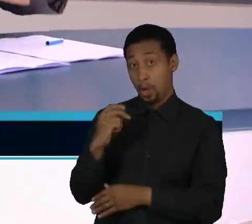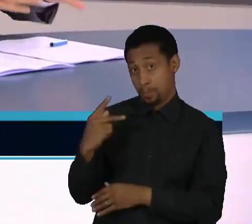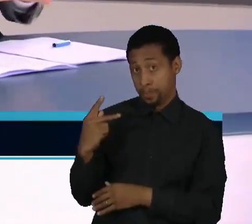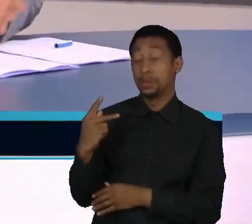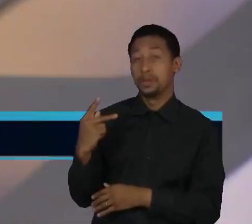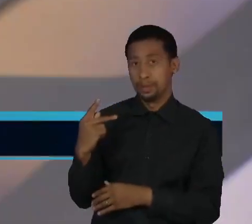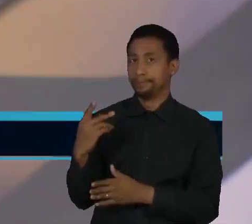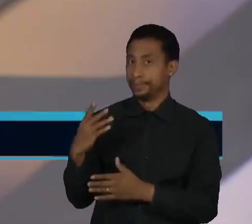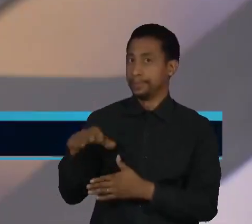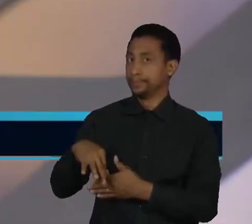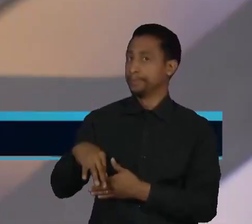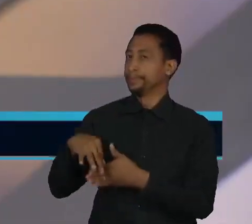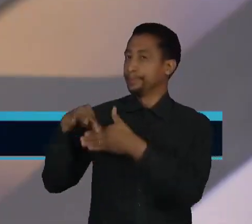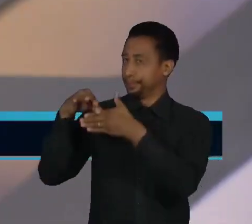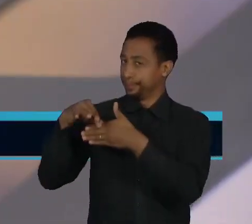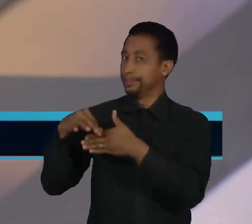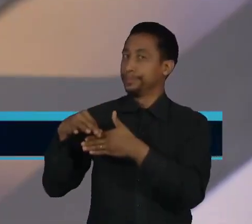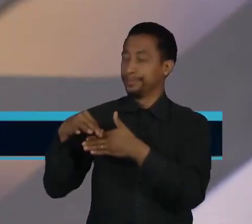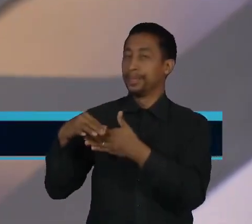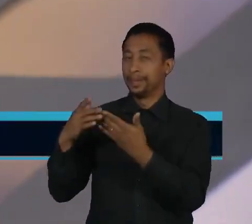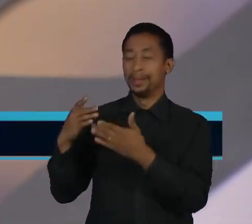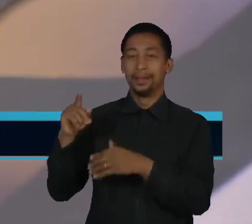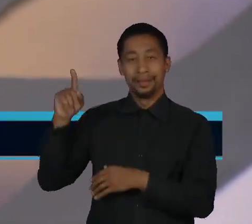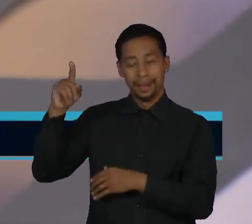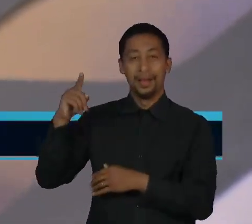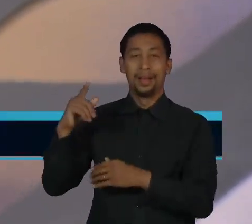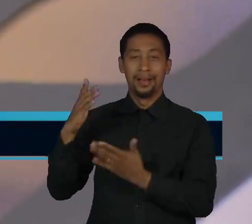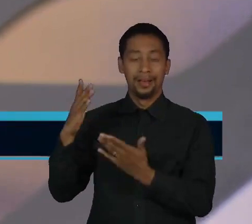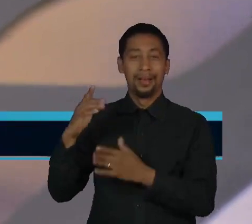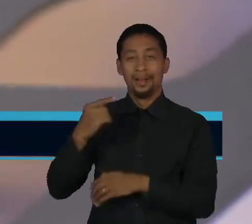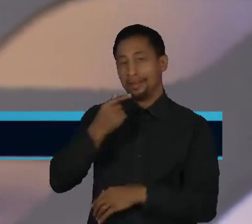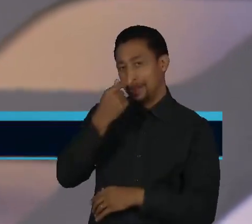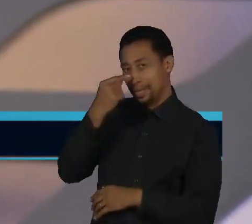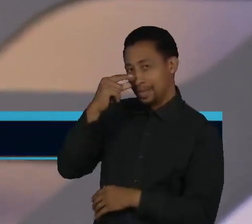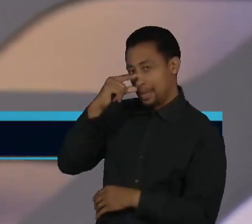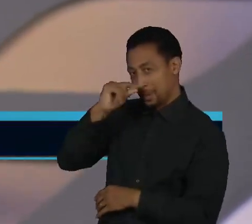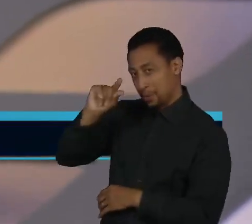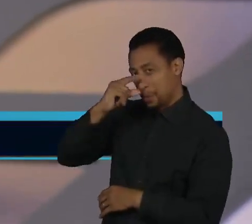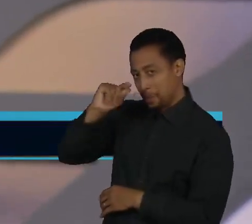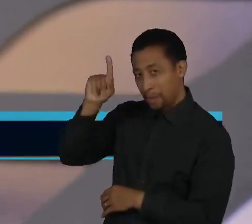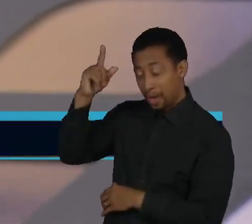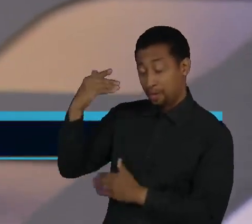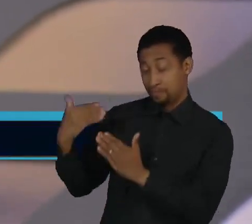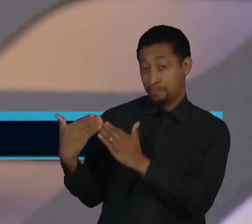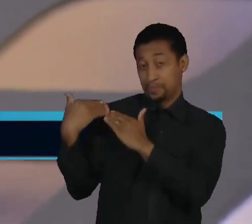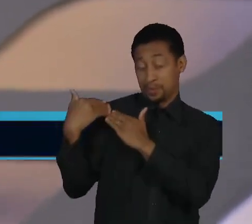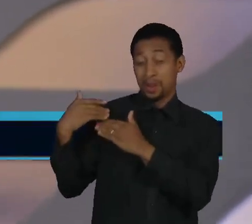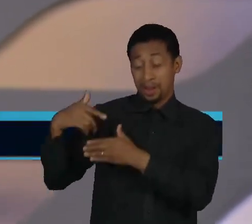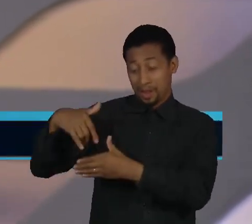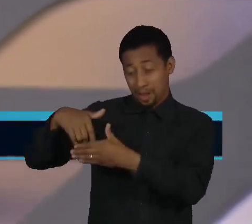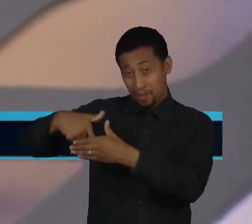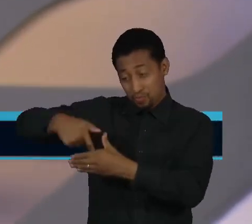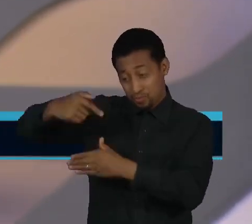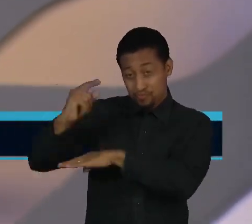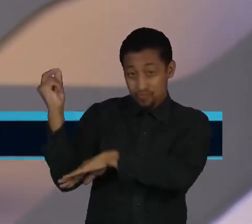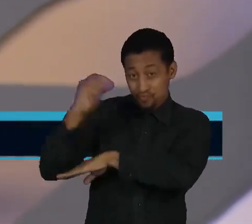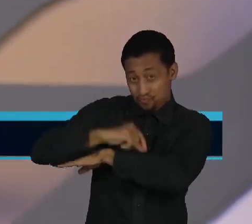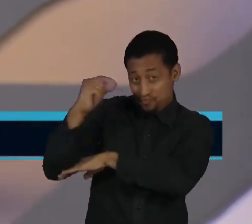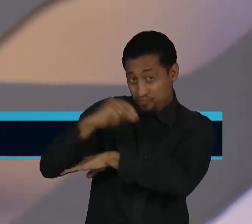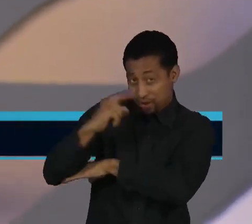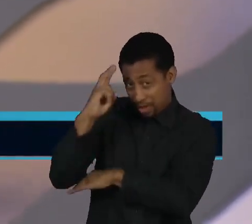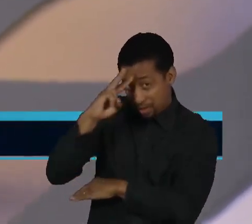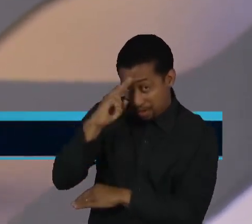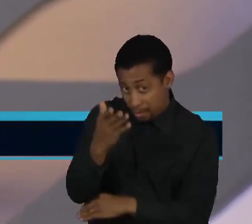chefe da indústria petrolífera lá dos Emirados. Sim, né? Sim. Não, essa pressão, inclusive em vários foros, dentro do G20 também, você tem a presença da